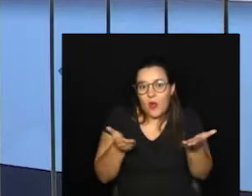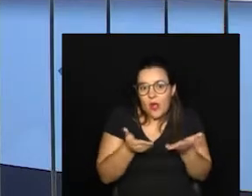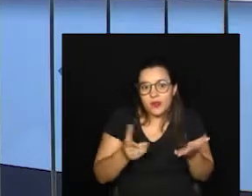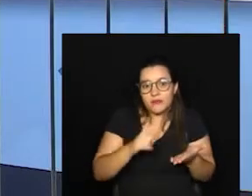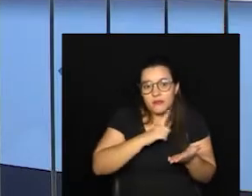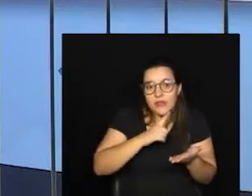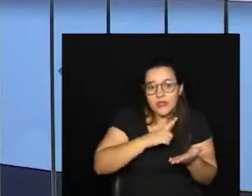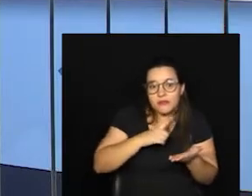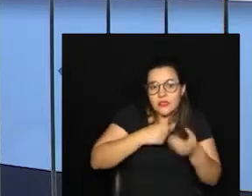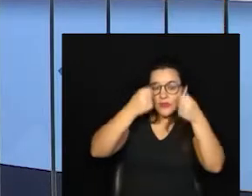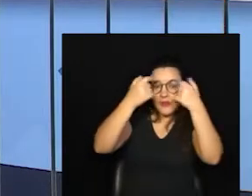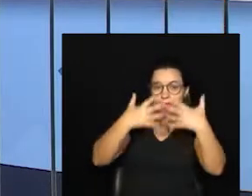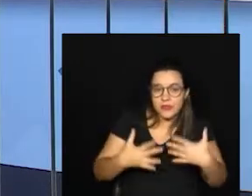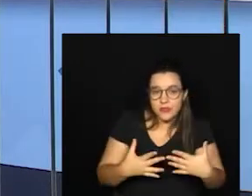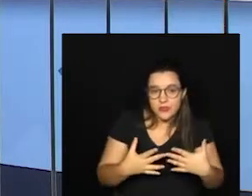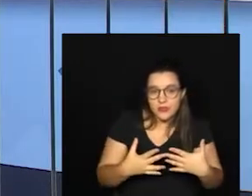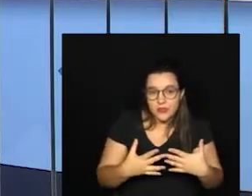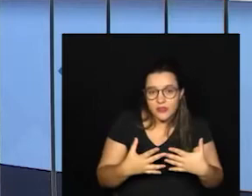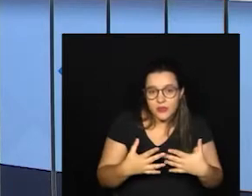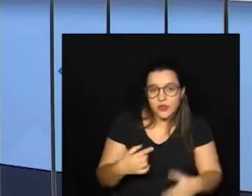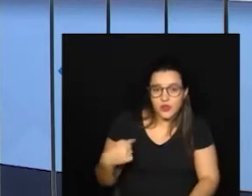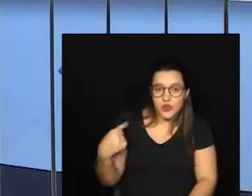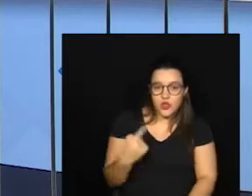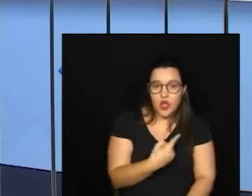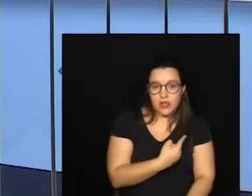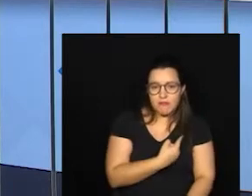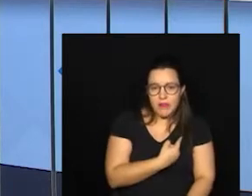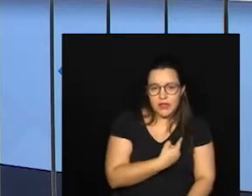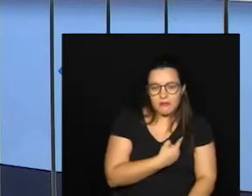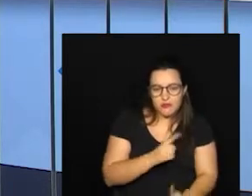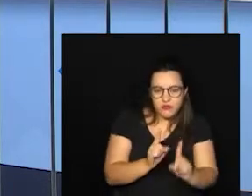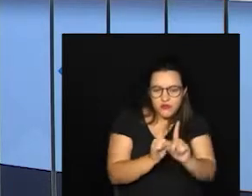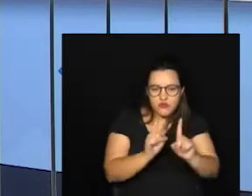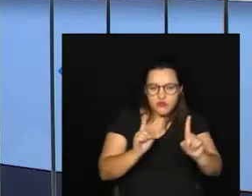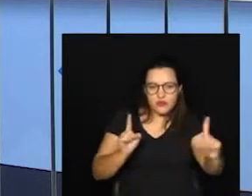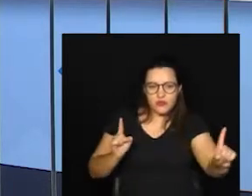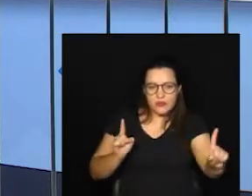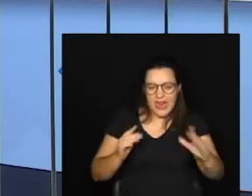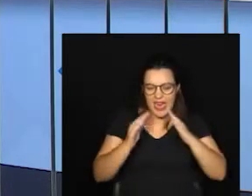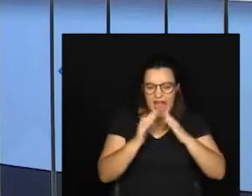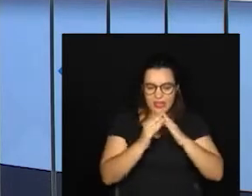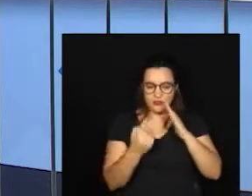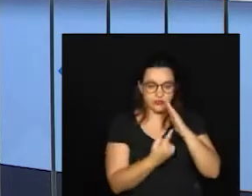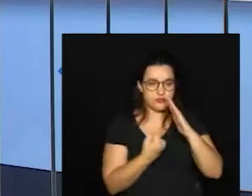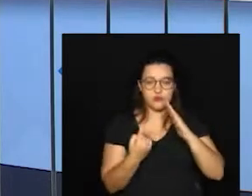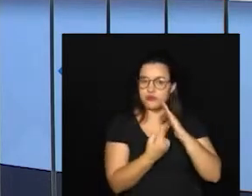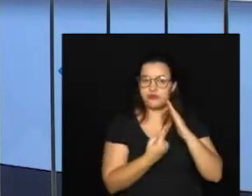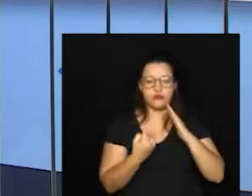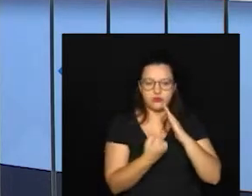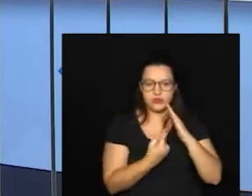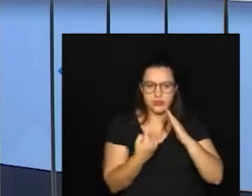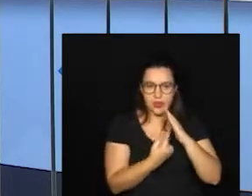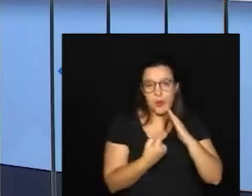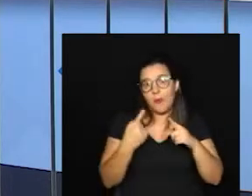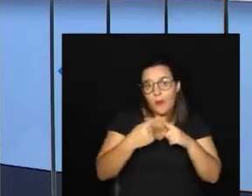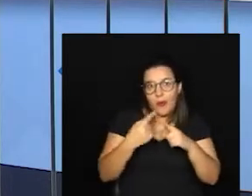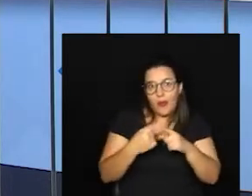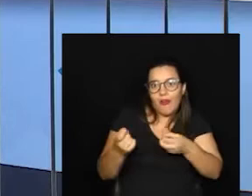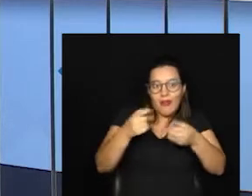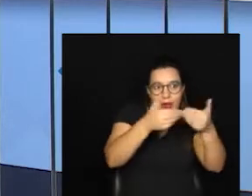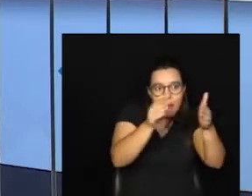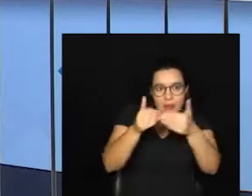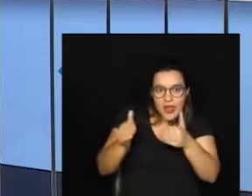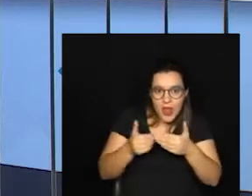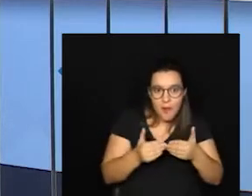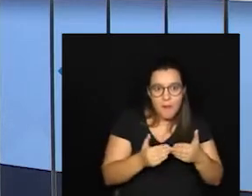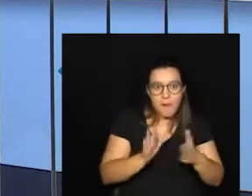falado muito isso, nós não estamos vivendo o distanciamento social. Porque as pessoas, as atividades voltando, as pessoas voltam a reunir-se. Mas